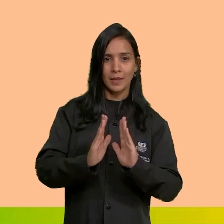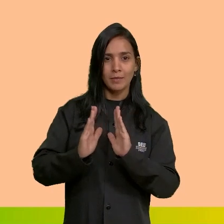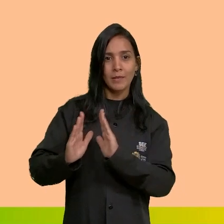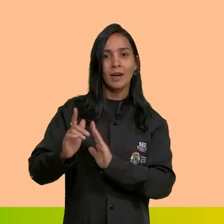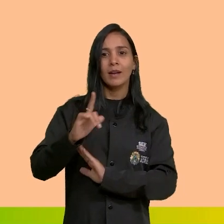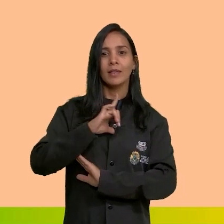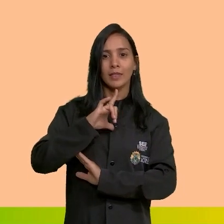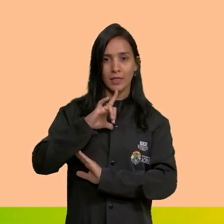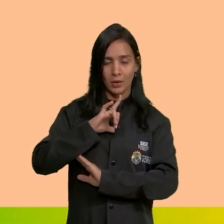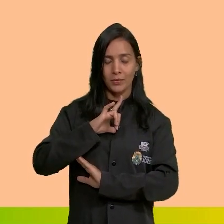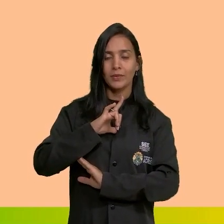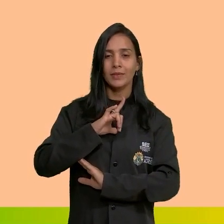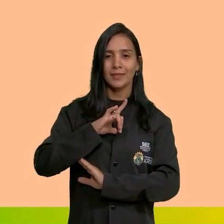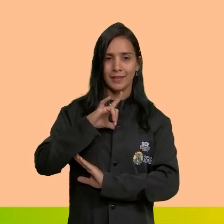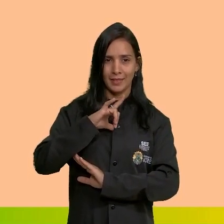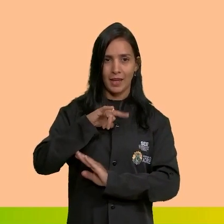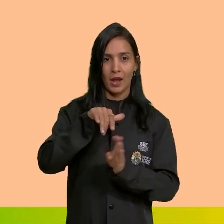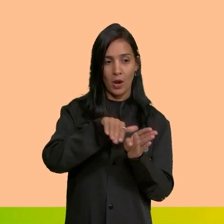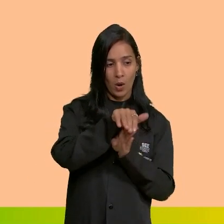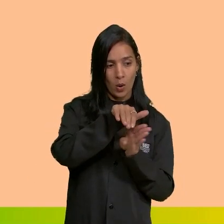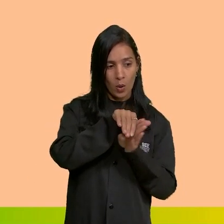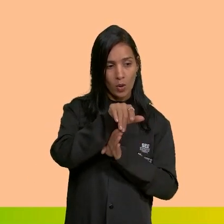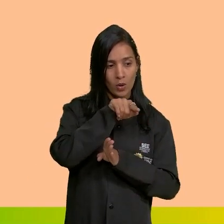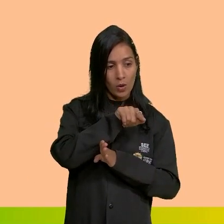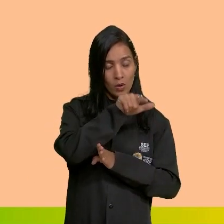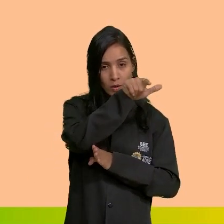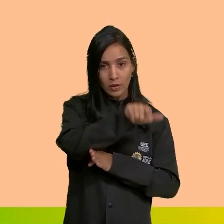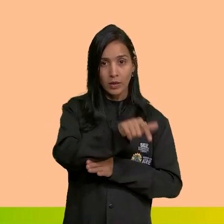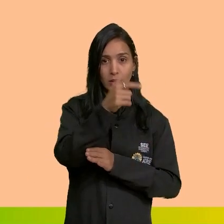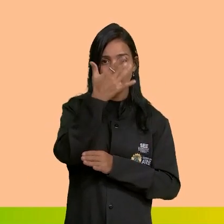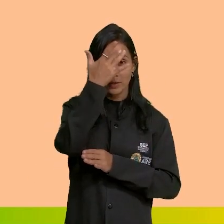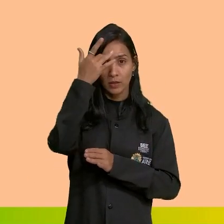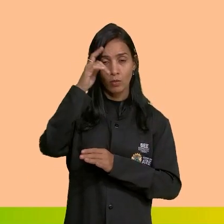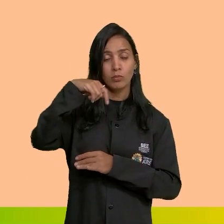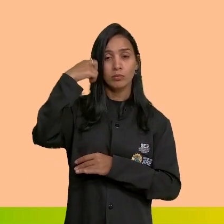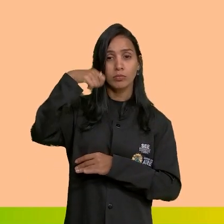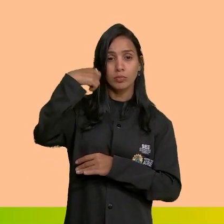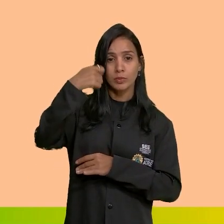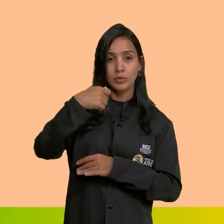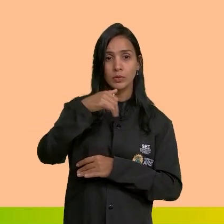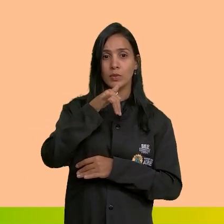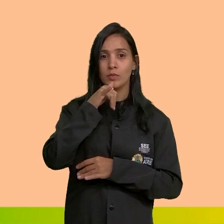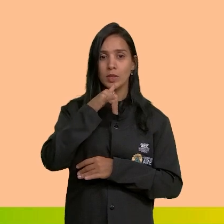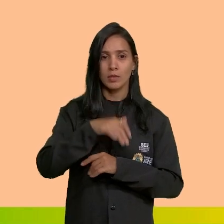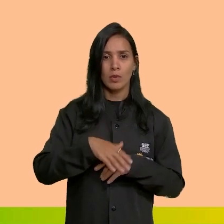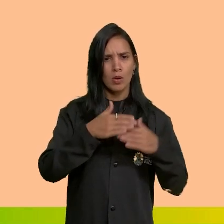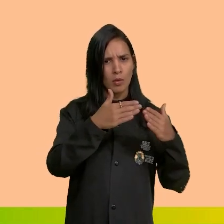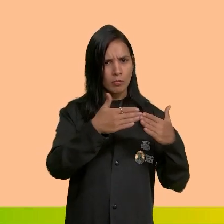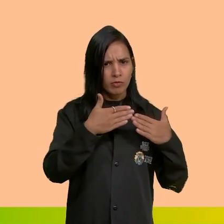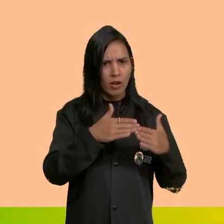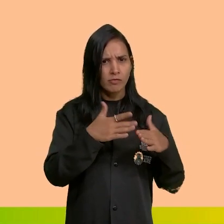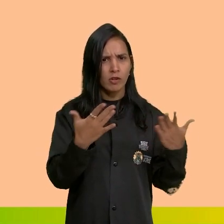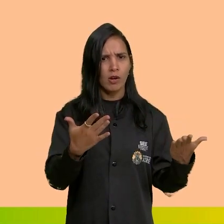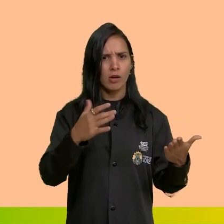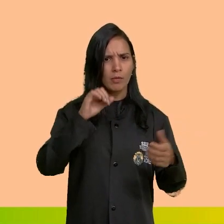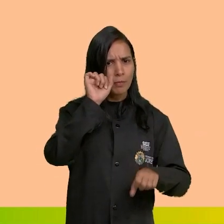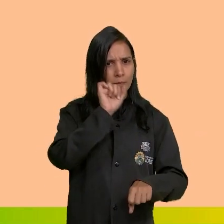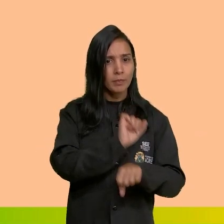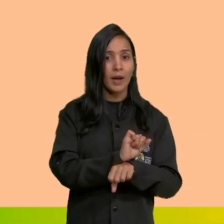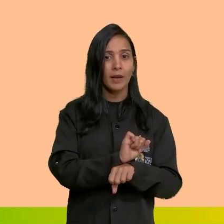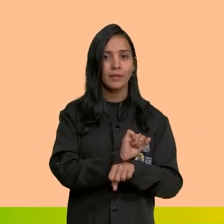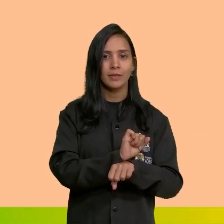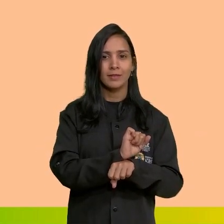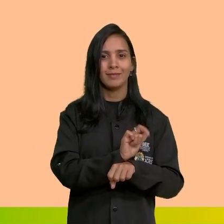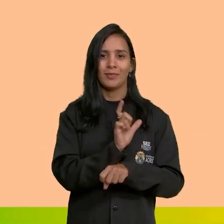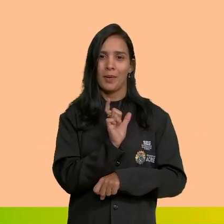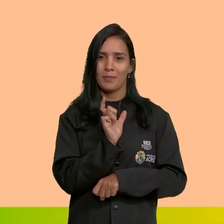repreender a Cleonice na fala dela, que é, por favor, Cleonice, não é hora para maledicências.